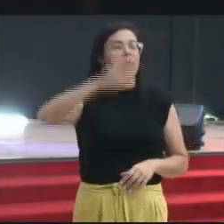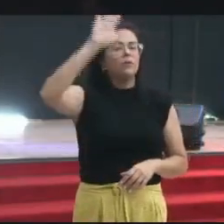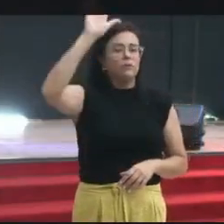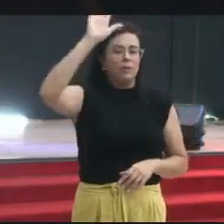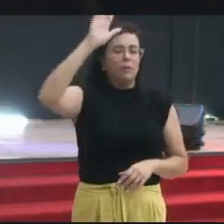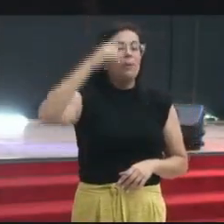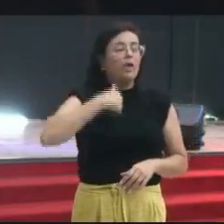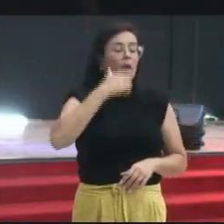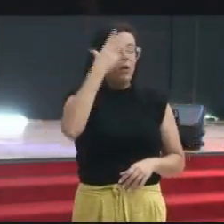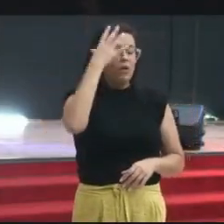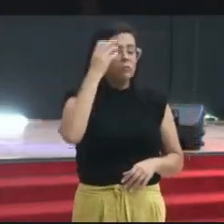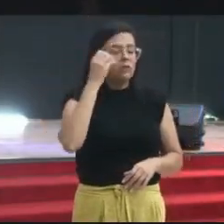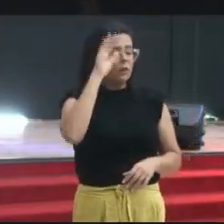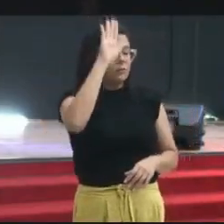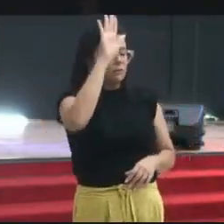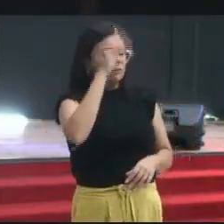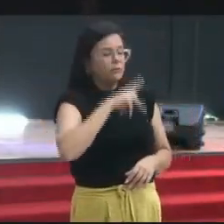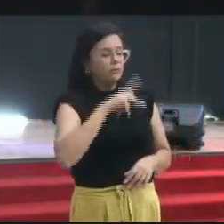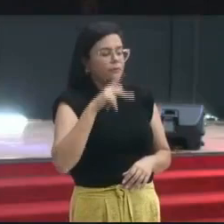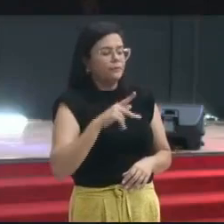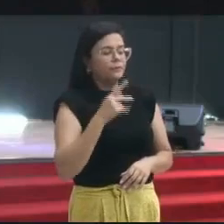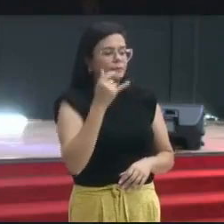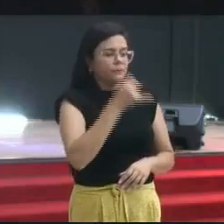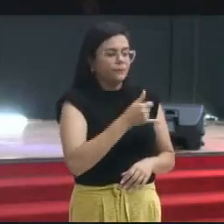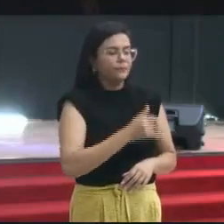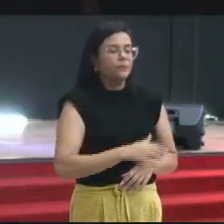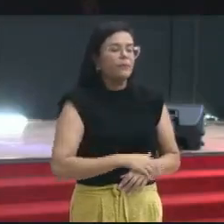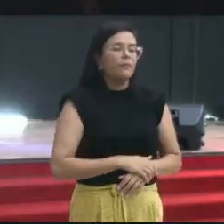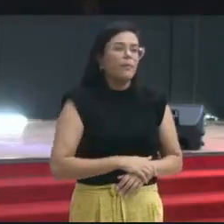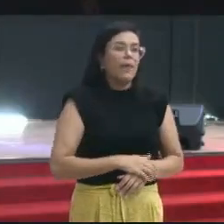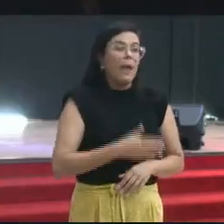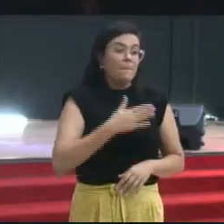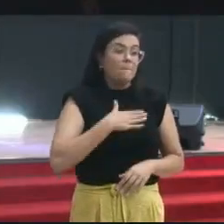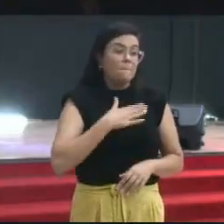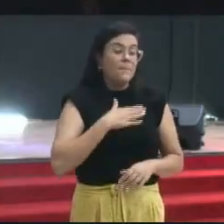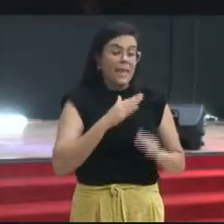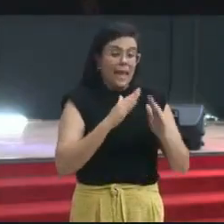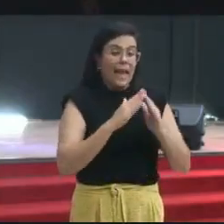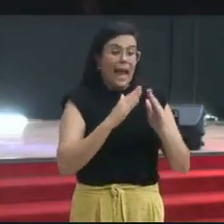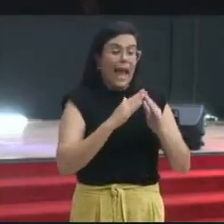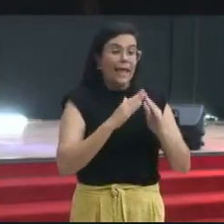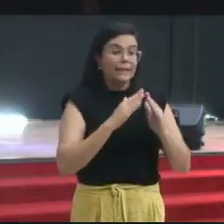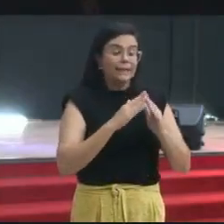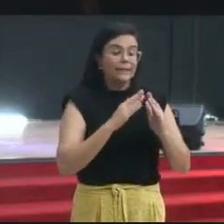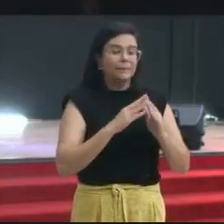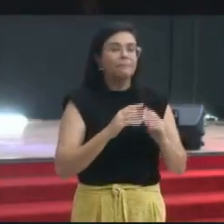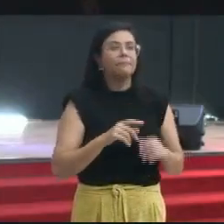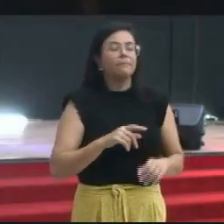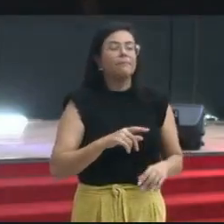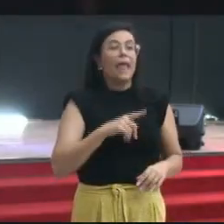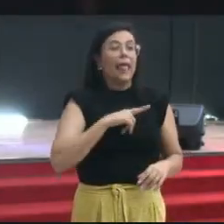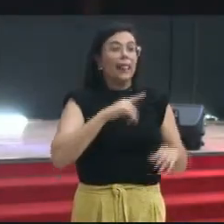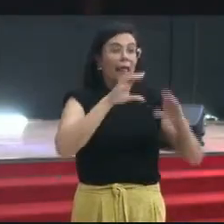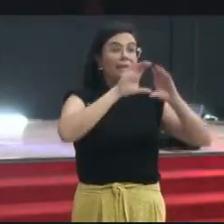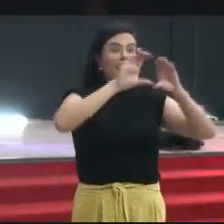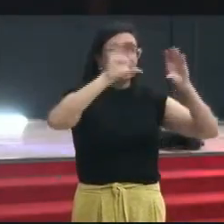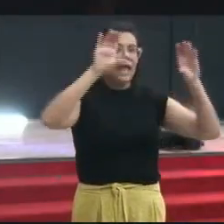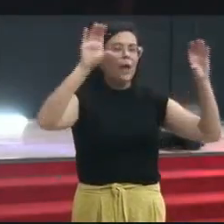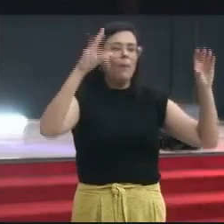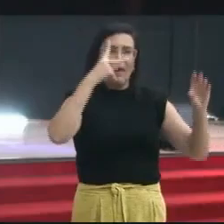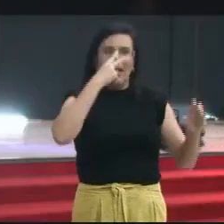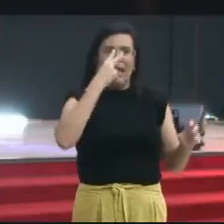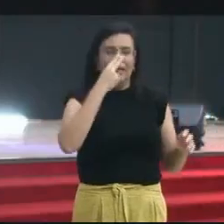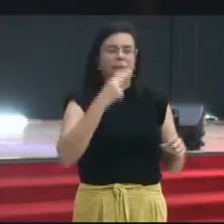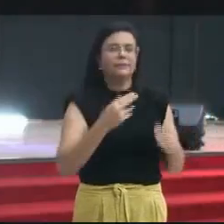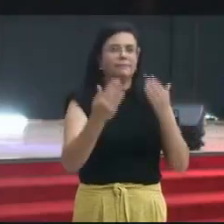amiguinhos onde é que é o céu. Professora, eu disse que o inferno era a minha casa. Mas aconteceu um negócio com meu pai começou a ir numa igreja, começou a ler a